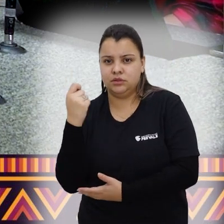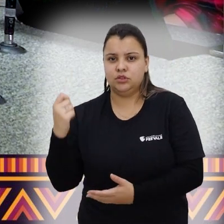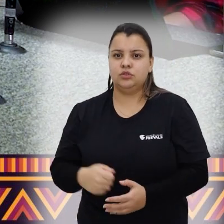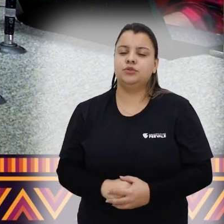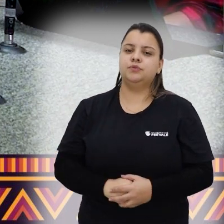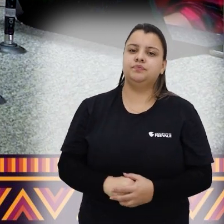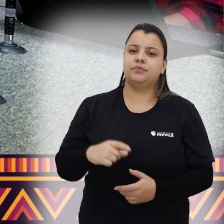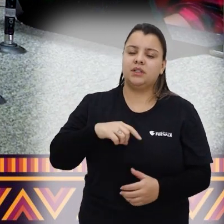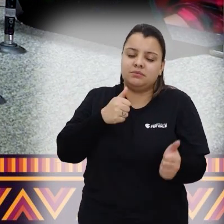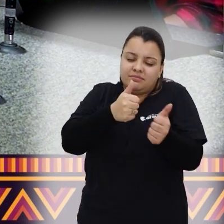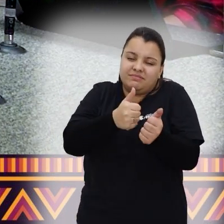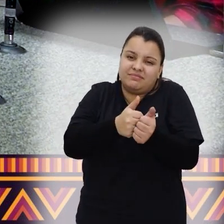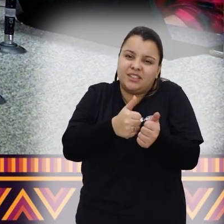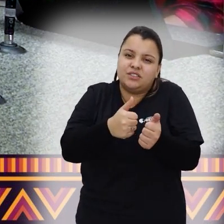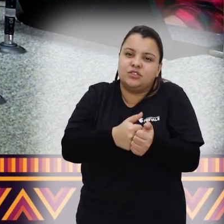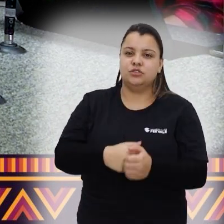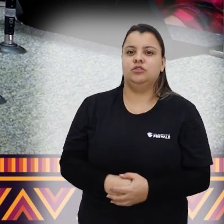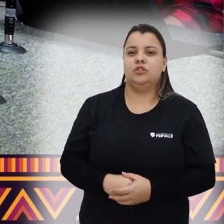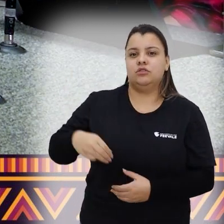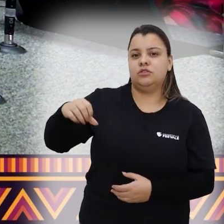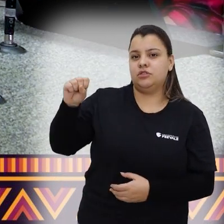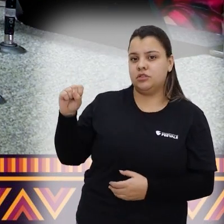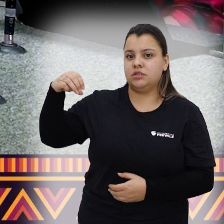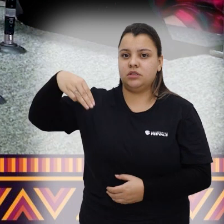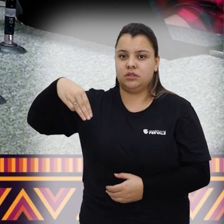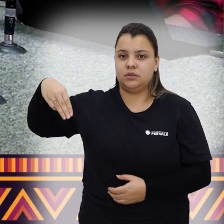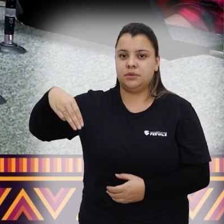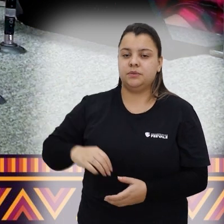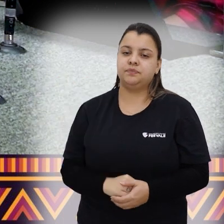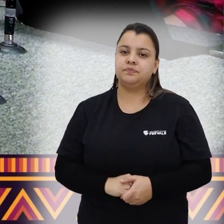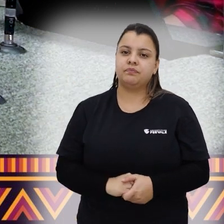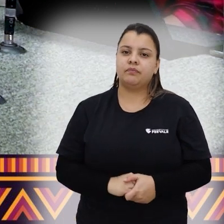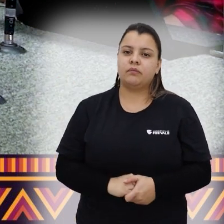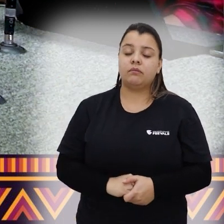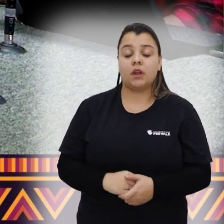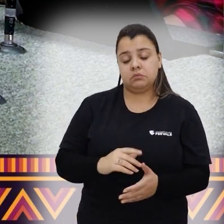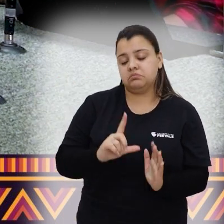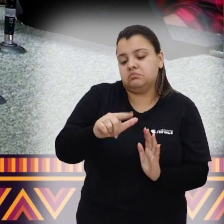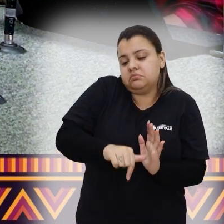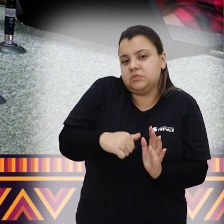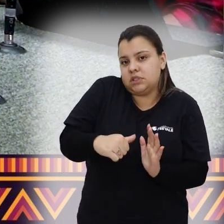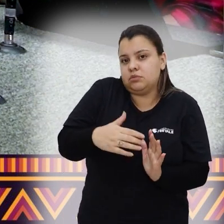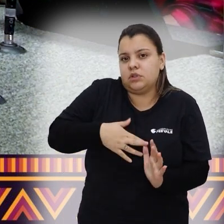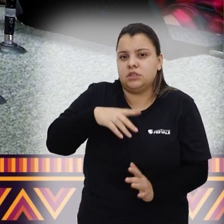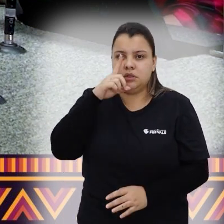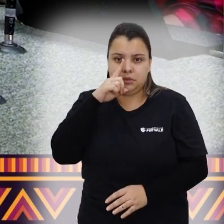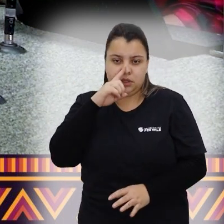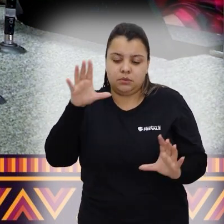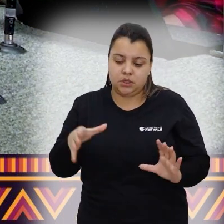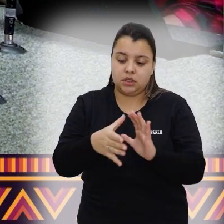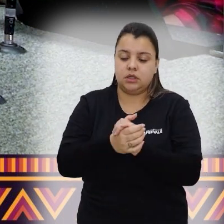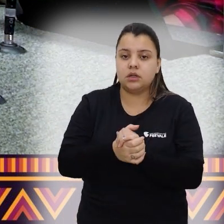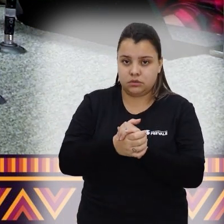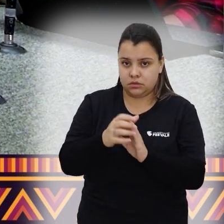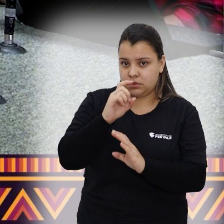Seca, perto de Santa Maria. E aí, a partir dali, a minha mãe foi viver com meu pai e tal, foi casar,